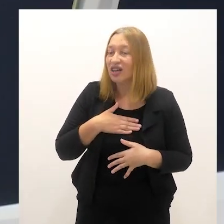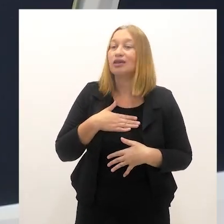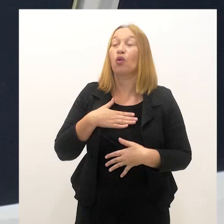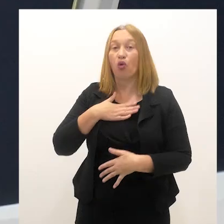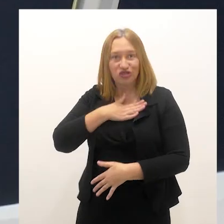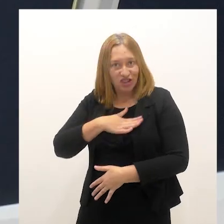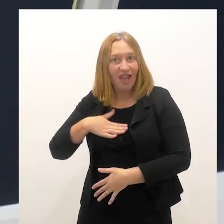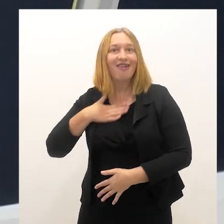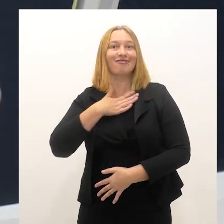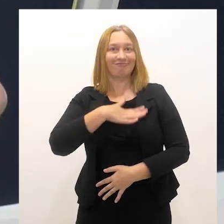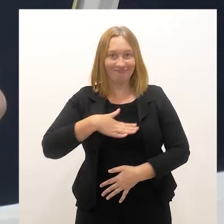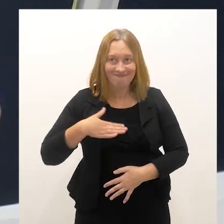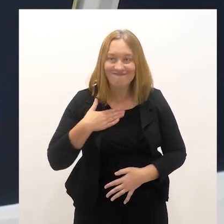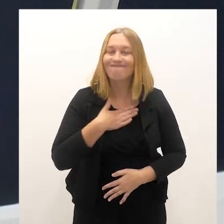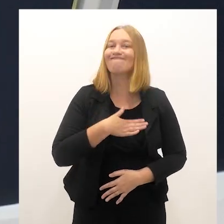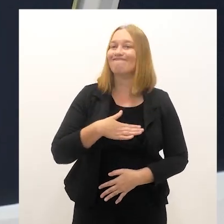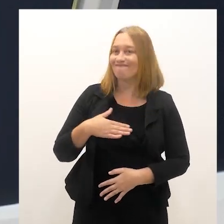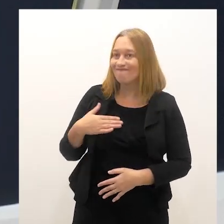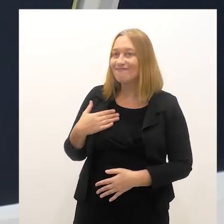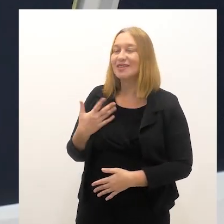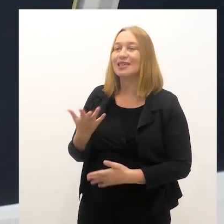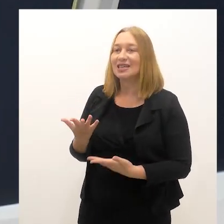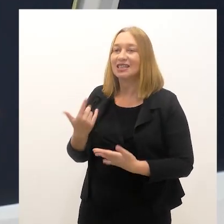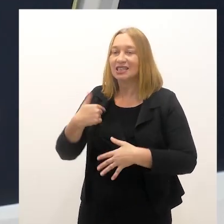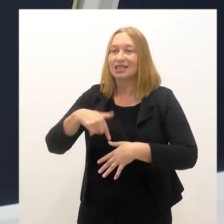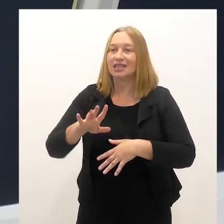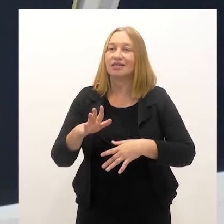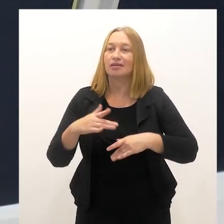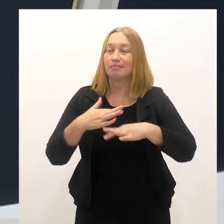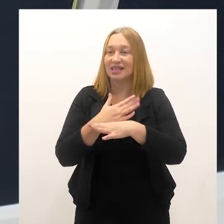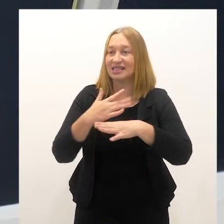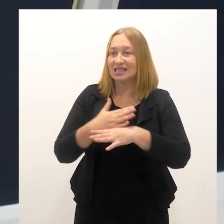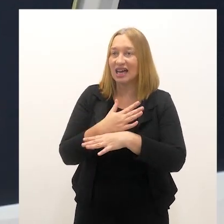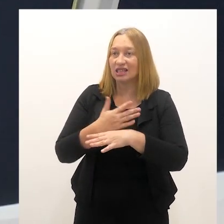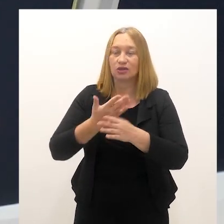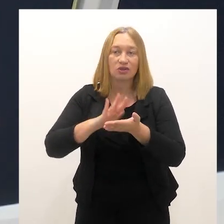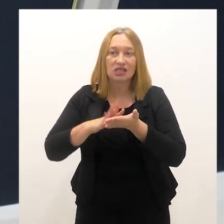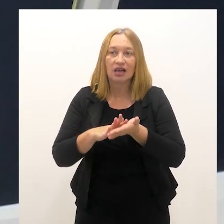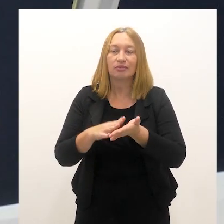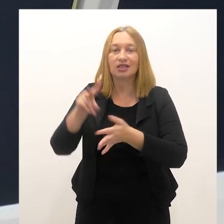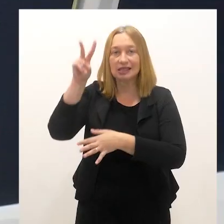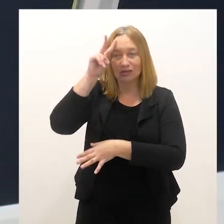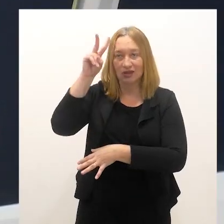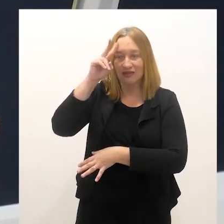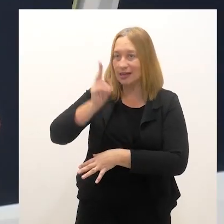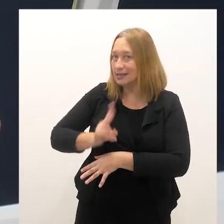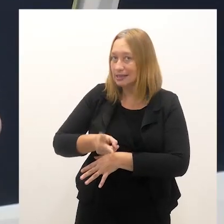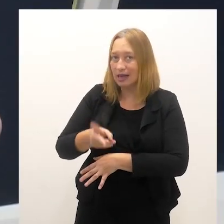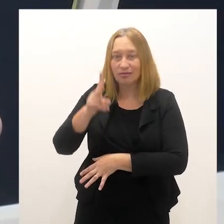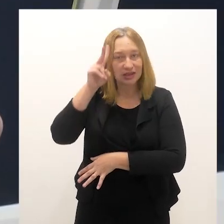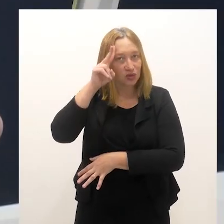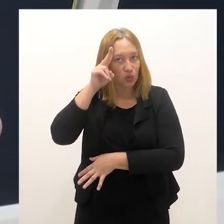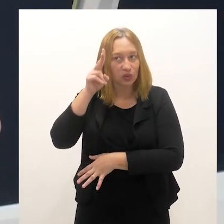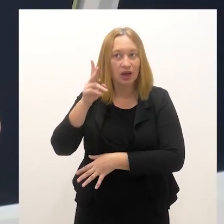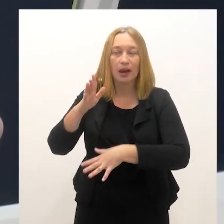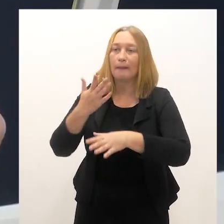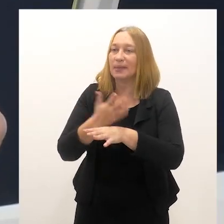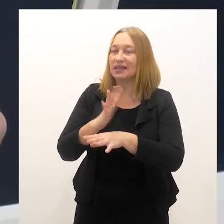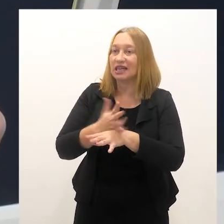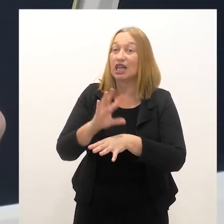Gostou? Olha, gostei. Assim, a gente tinha que ir pra Cidade do Samba toda segunda-feira para